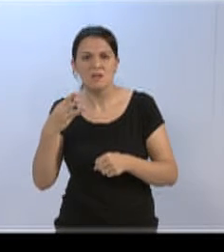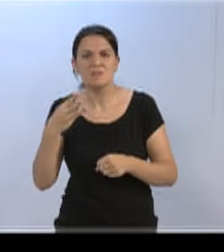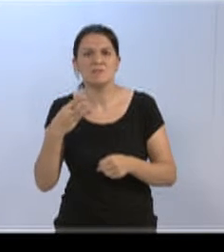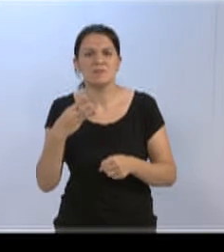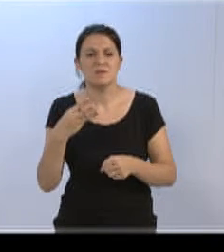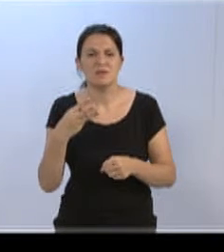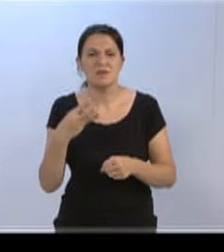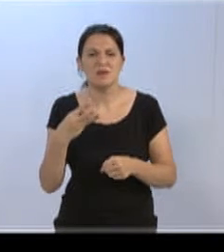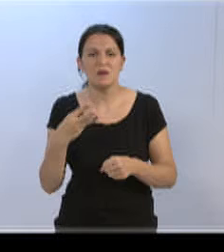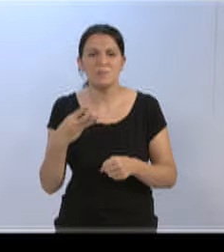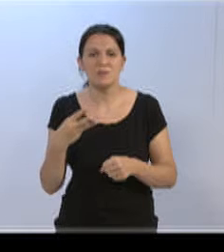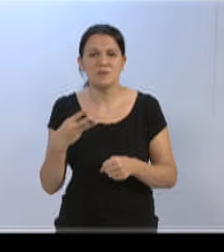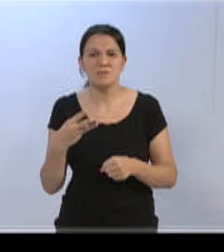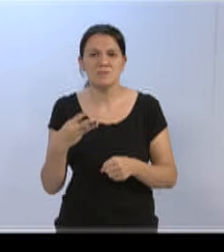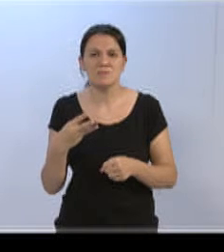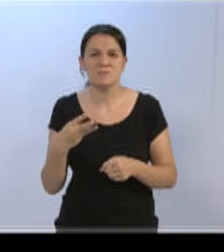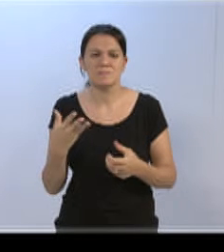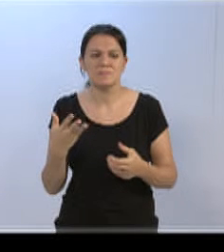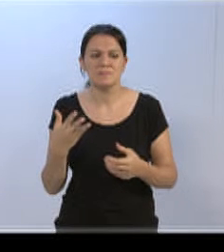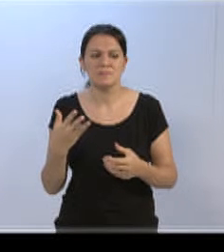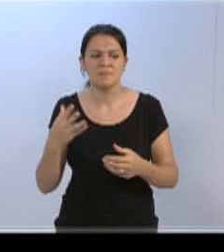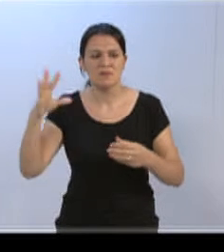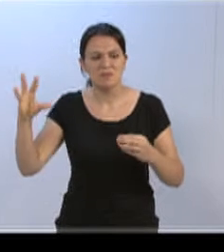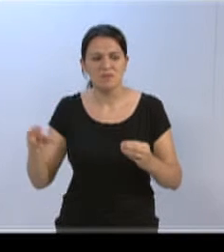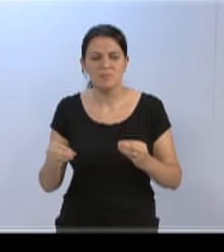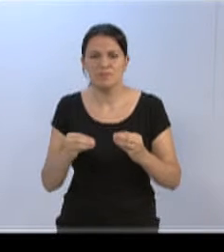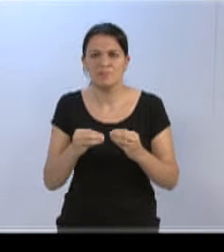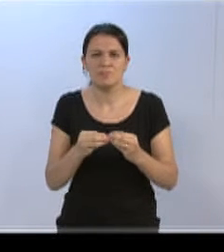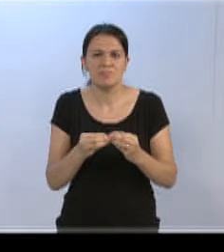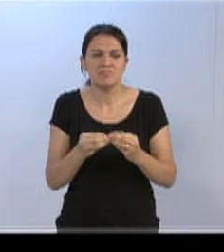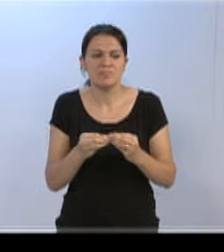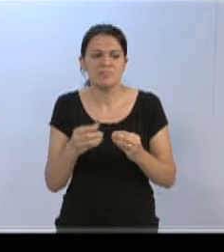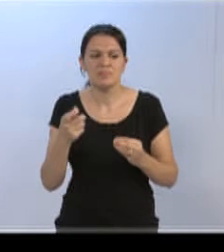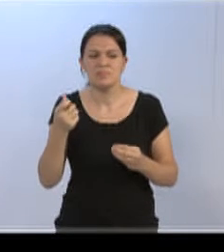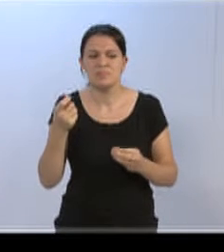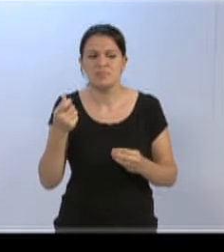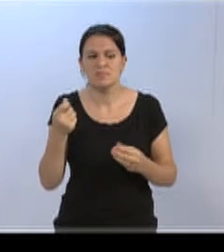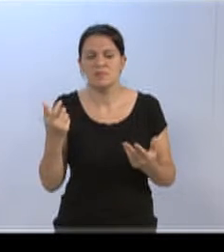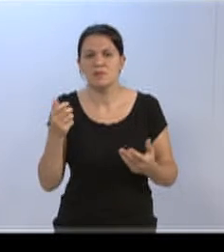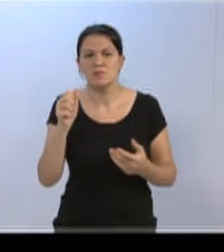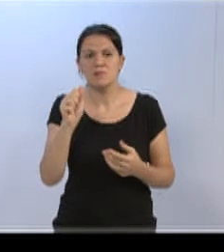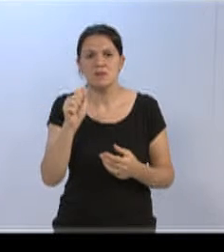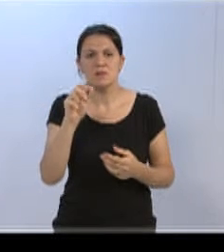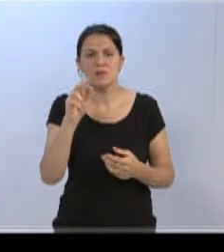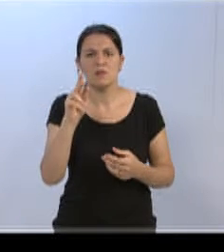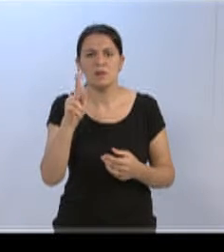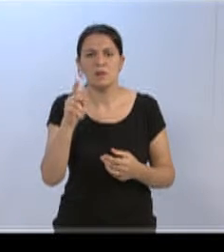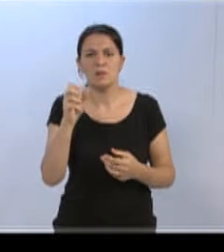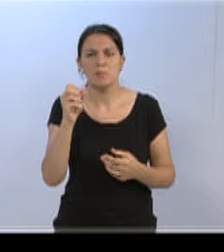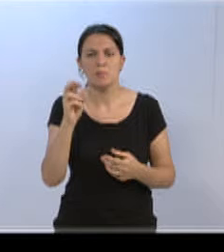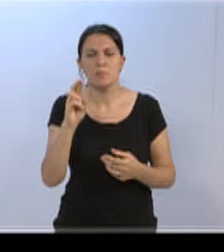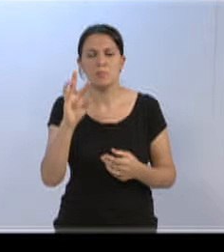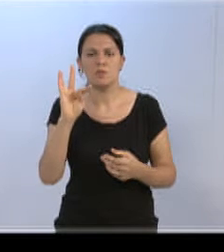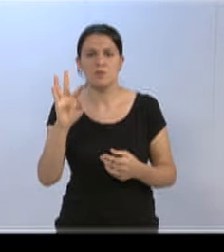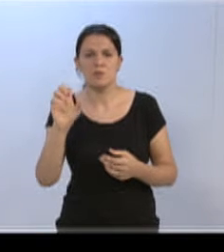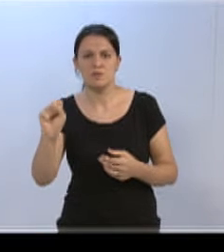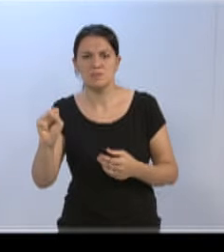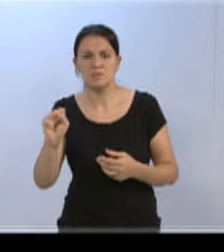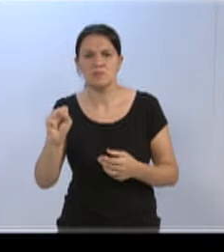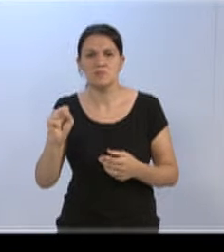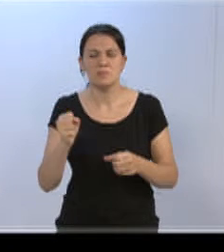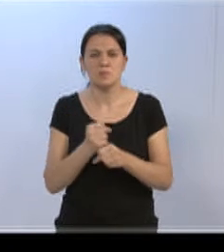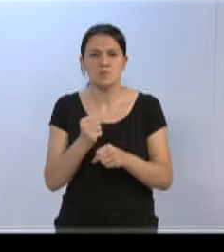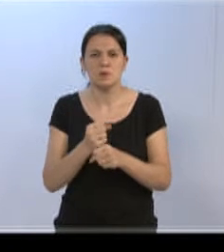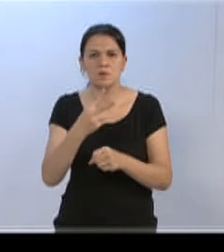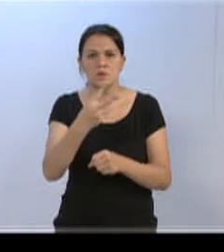do município para a urbanizadora. E ali fazendo uma projeção para o que seria lá no ano de 2020. Ou seja,